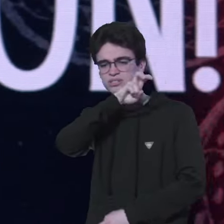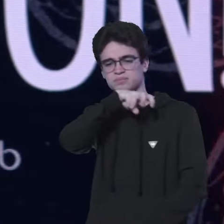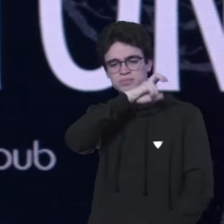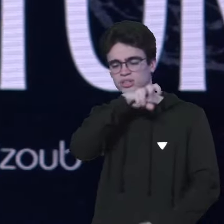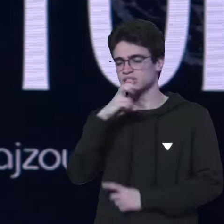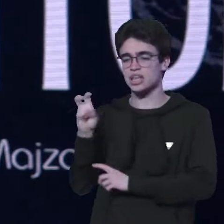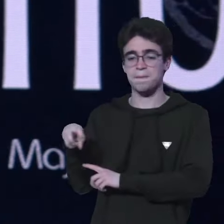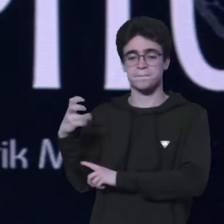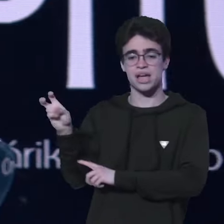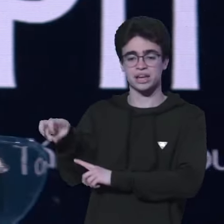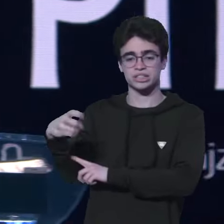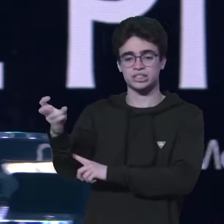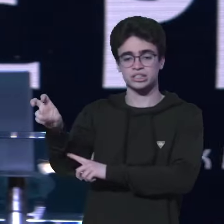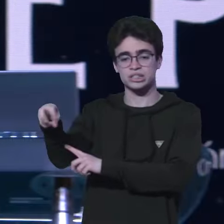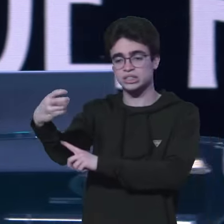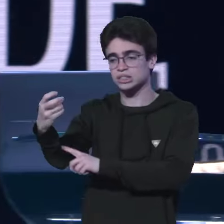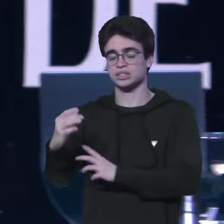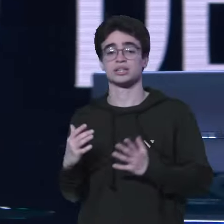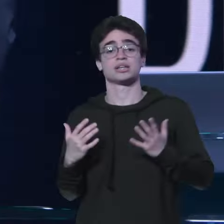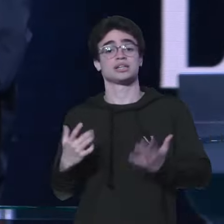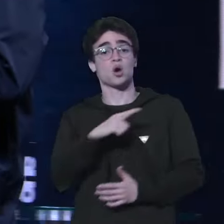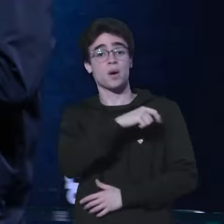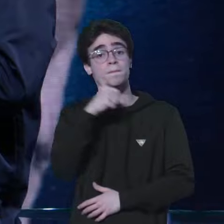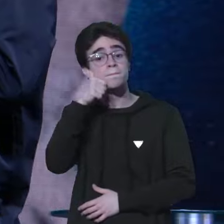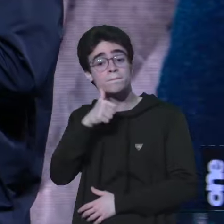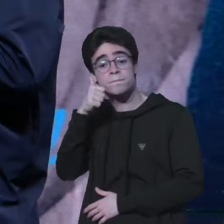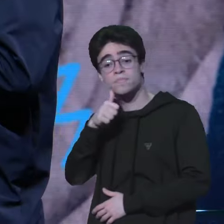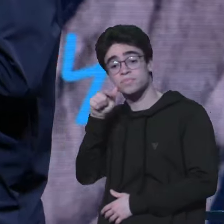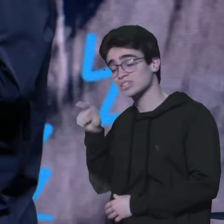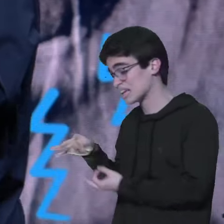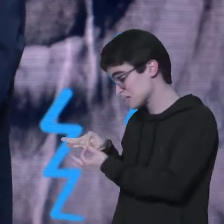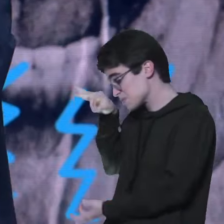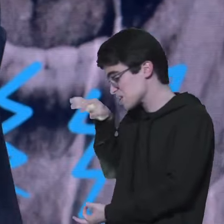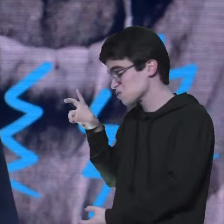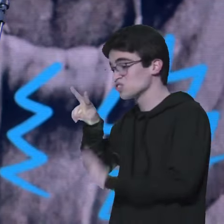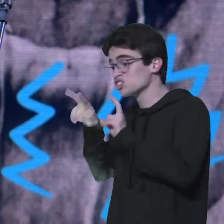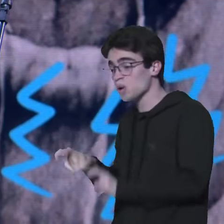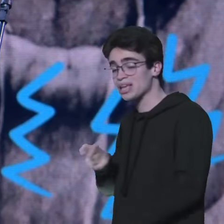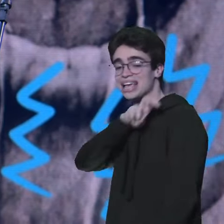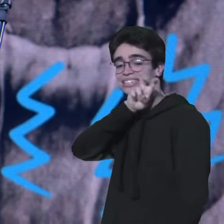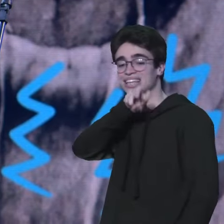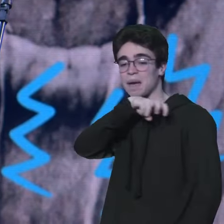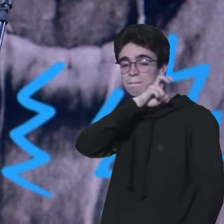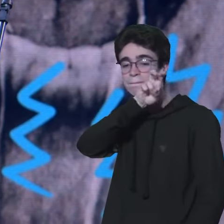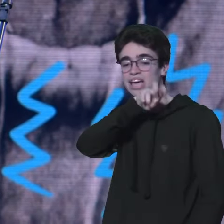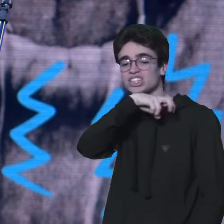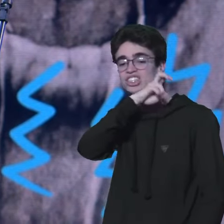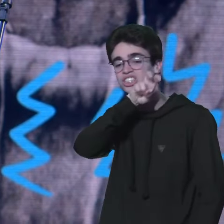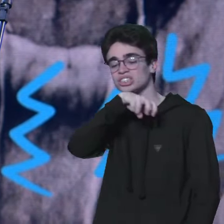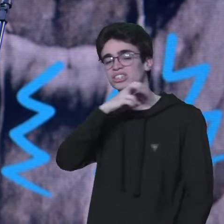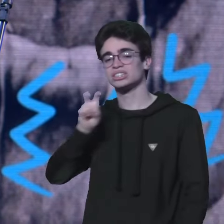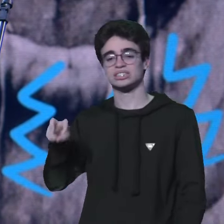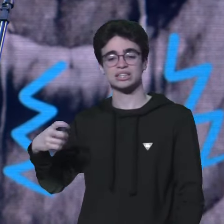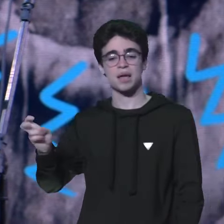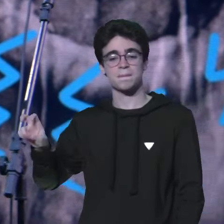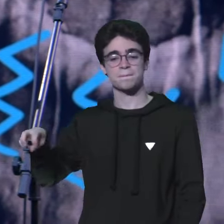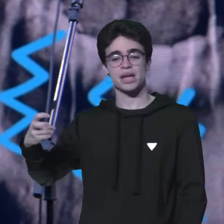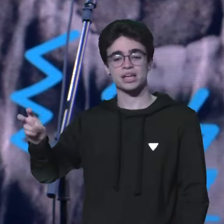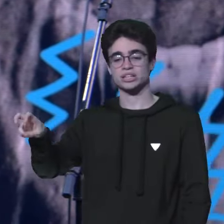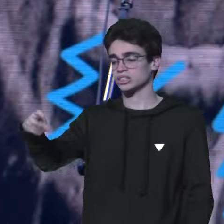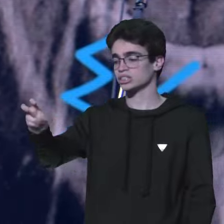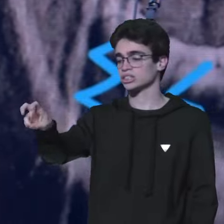E a Bíblia diz que aquela mulher estava possesso pelo espírito da serpente. E a palavra de